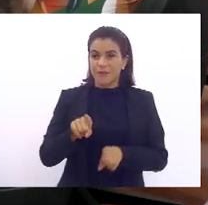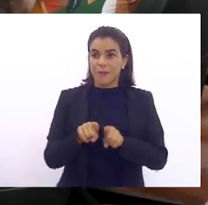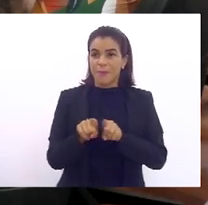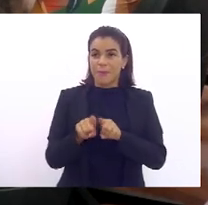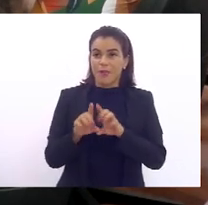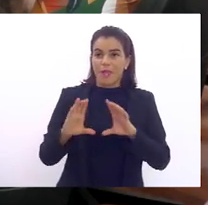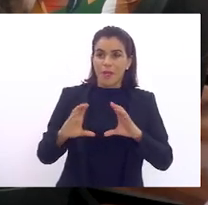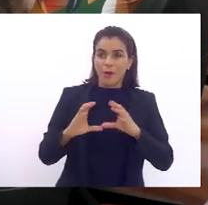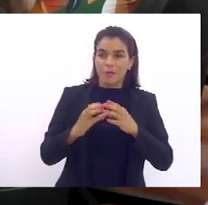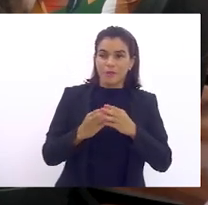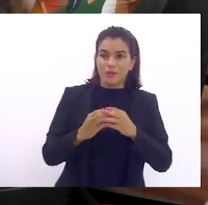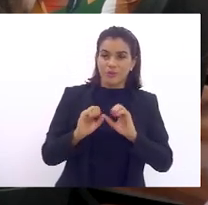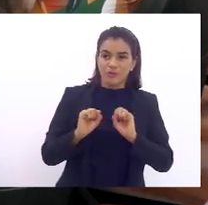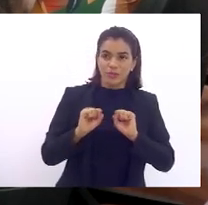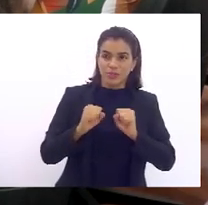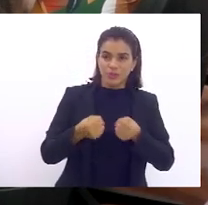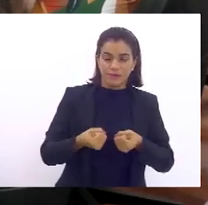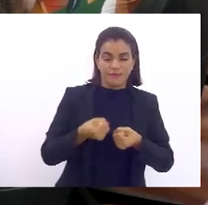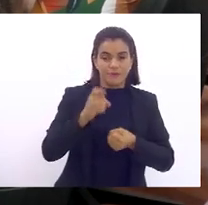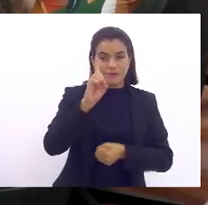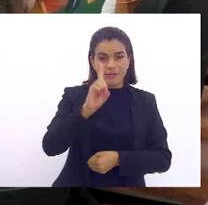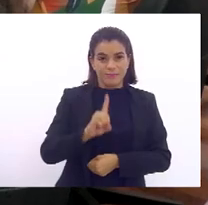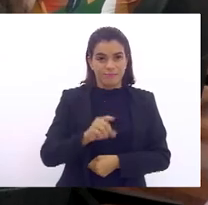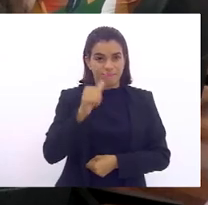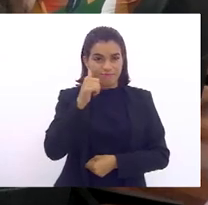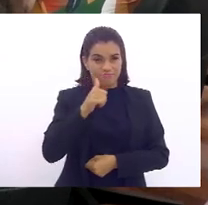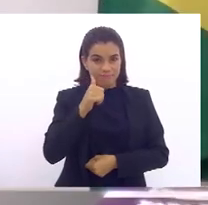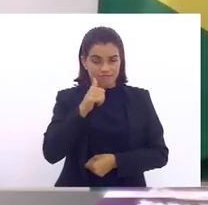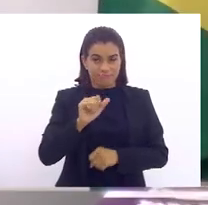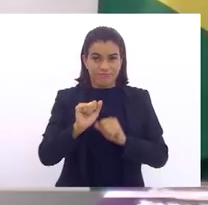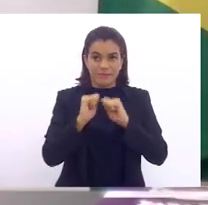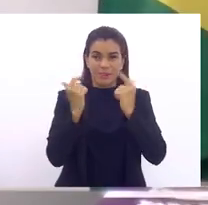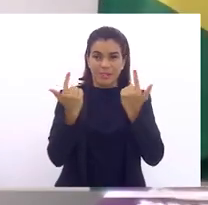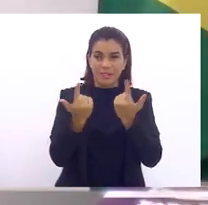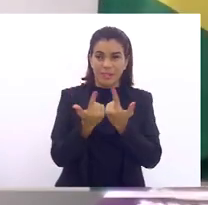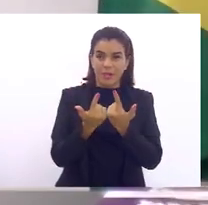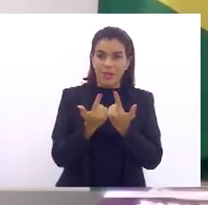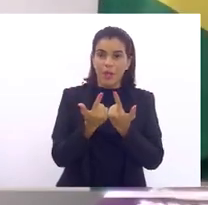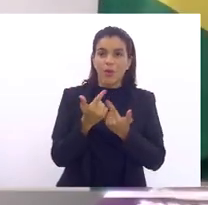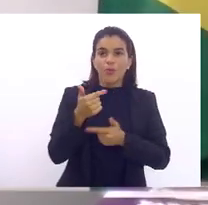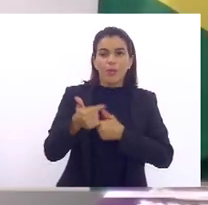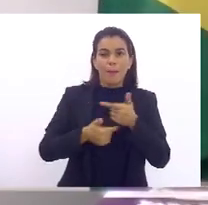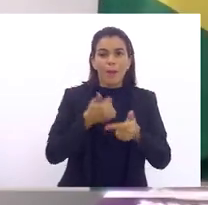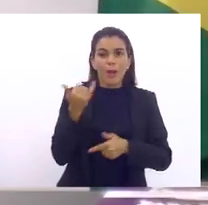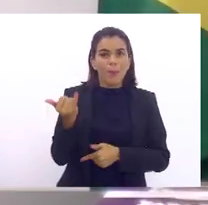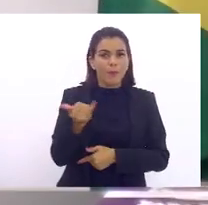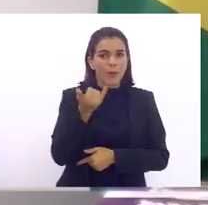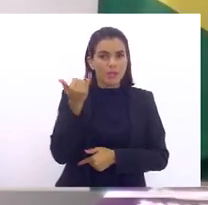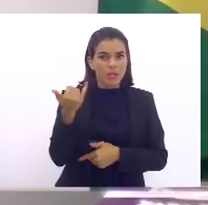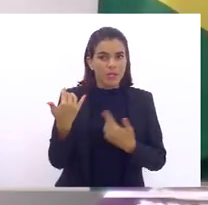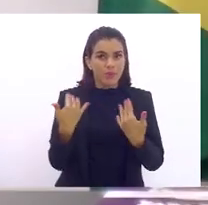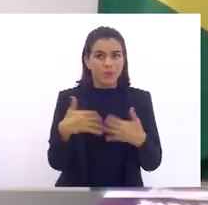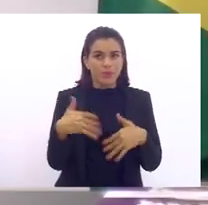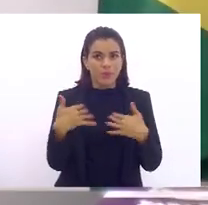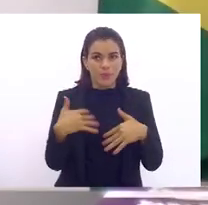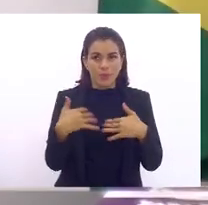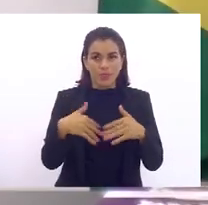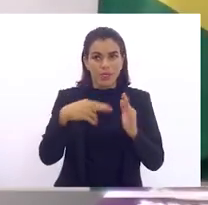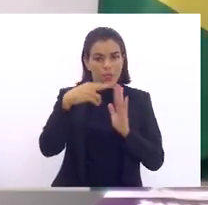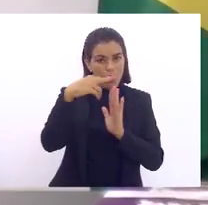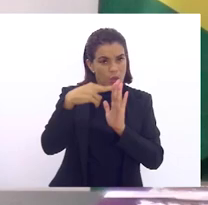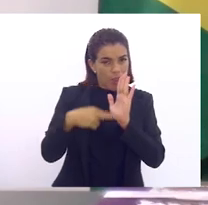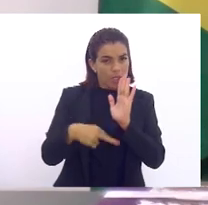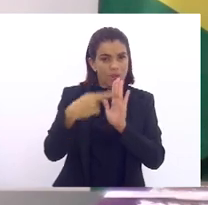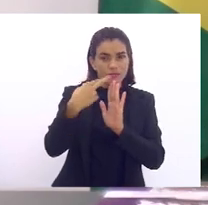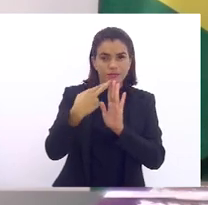direitos da mulher da alerge pelo trabalho eh importantíssimo que foi desenvolvido que tenho que eu pude ler aqui no no